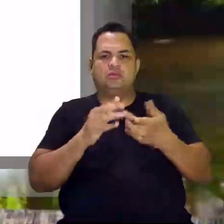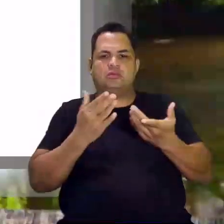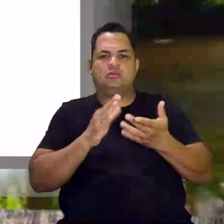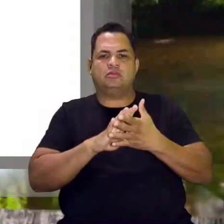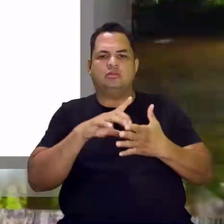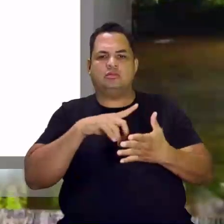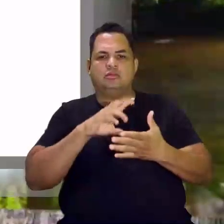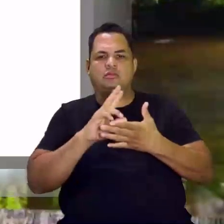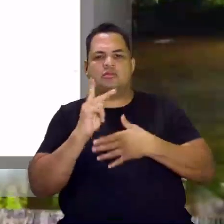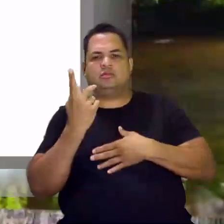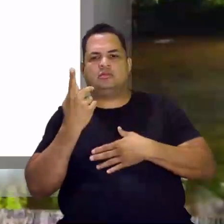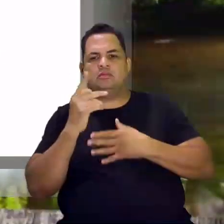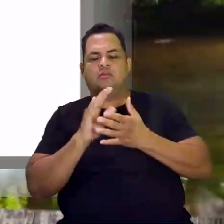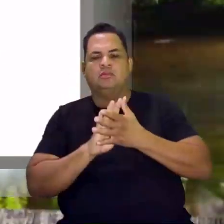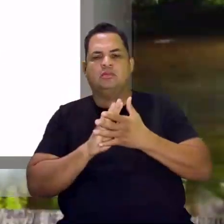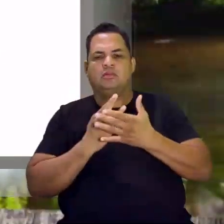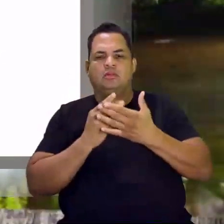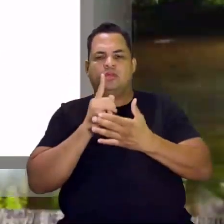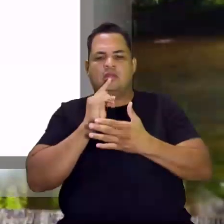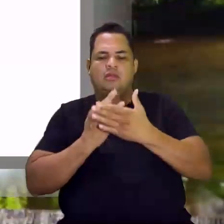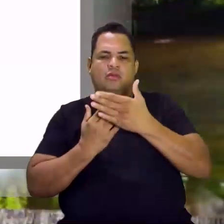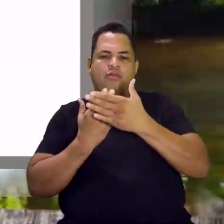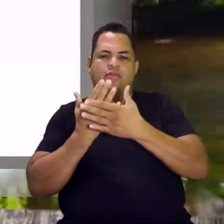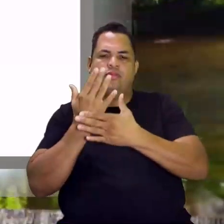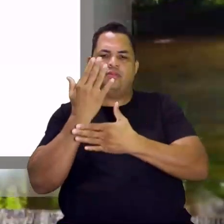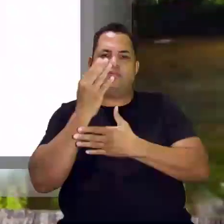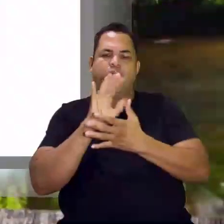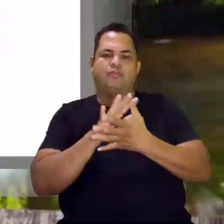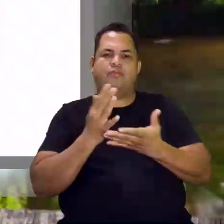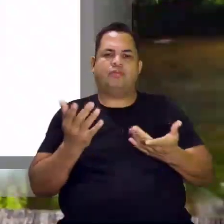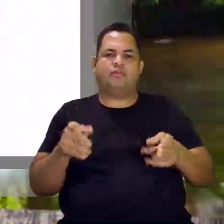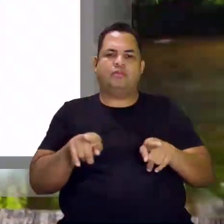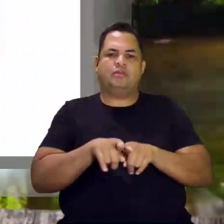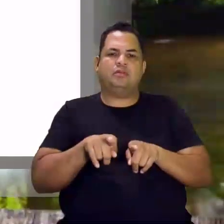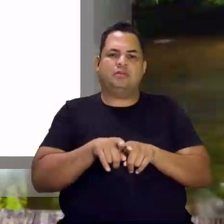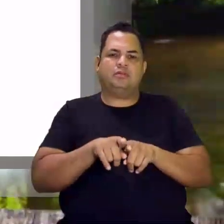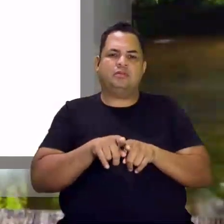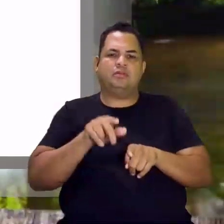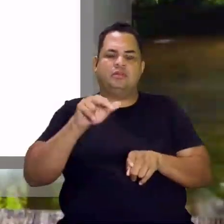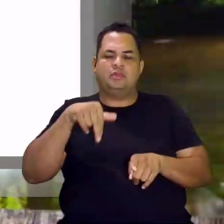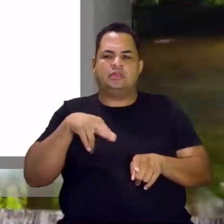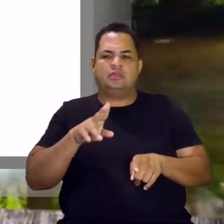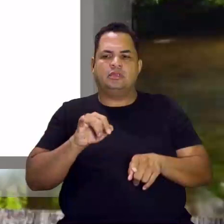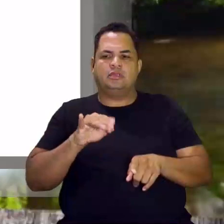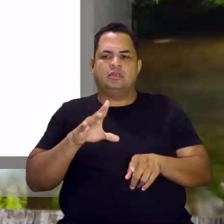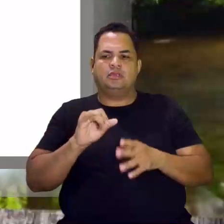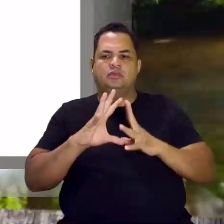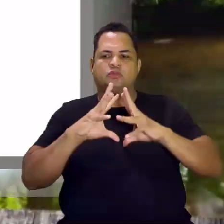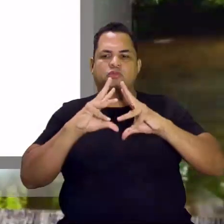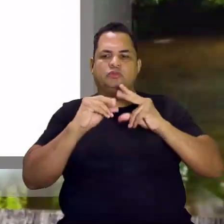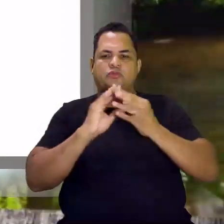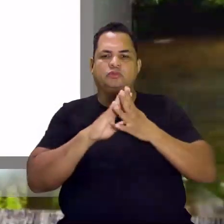tinha hidrogênio, tinha vapor d'água, tinha nitrato, Então todas essas